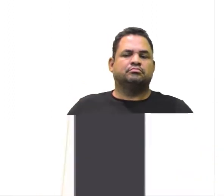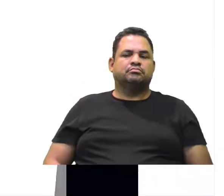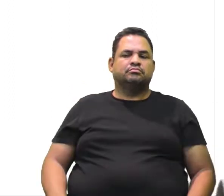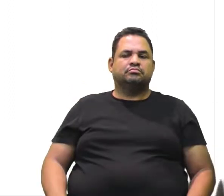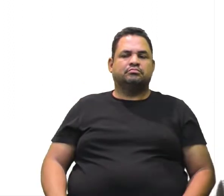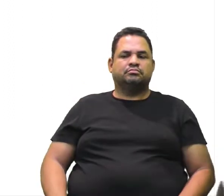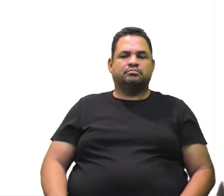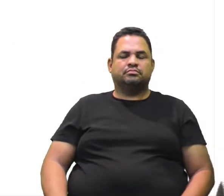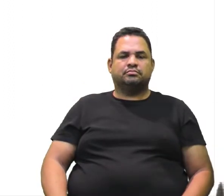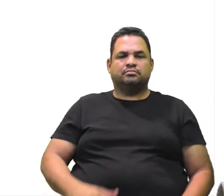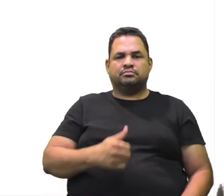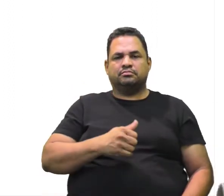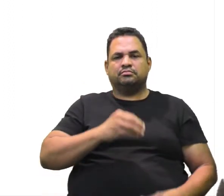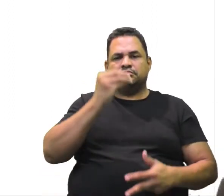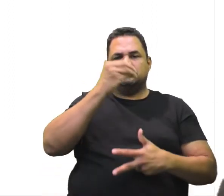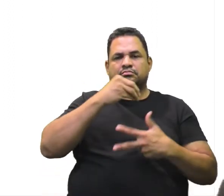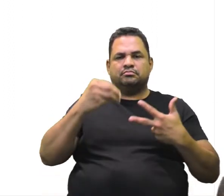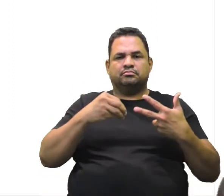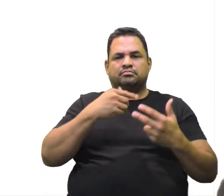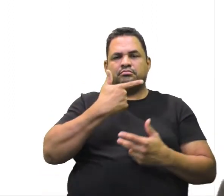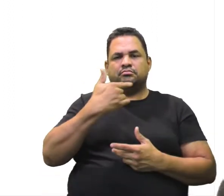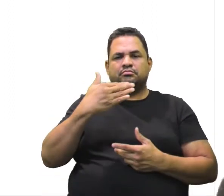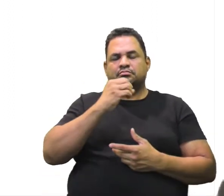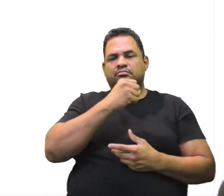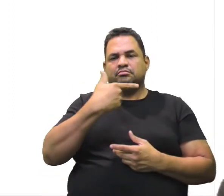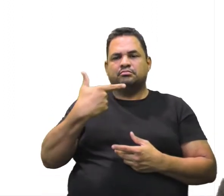aí, do Enem de